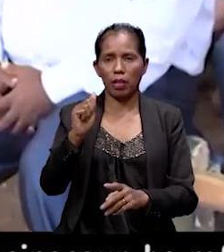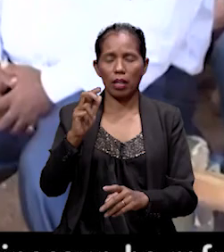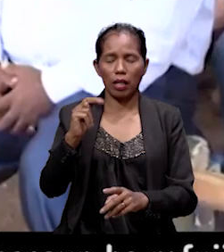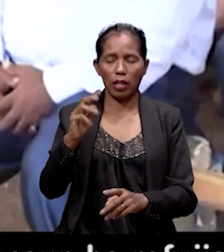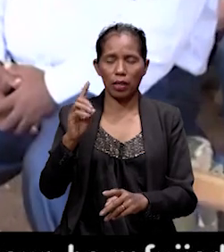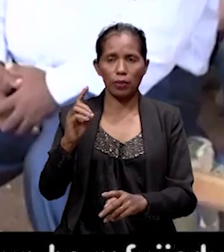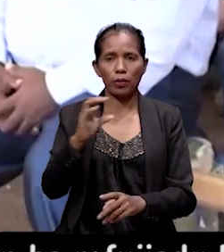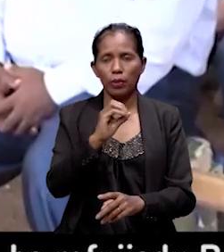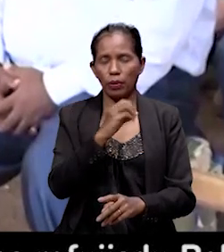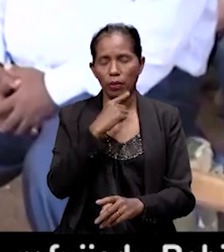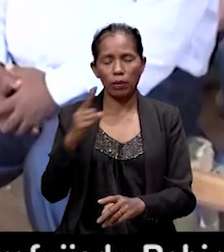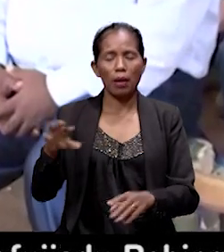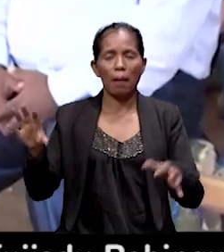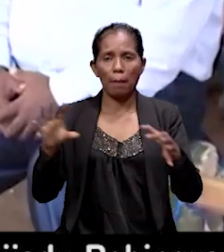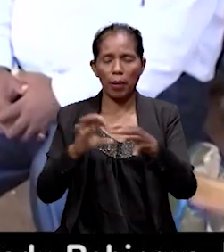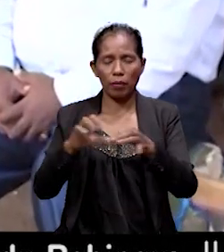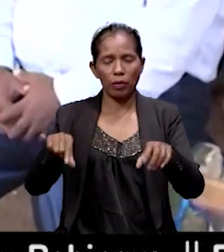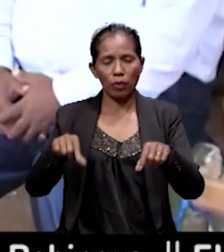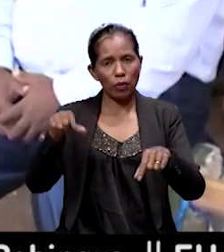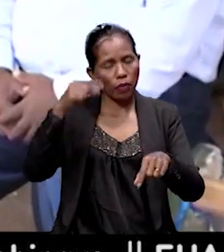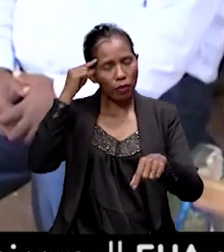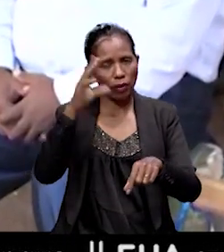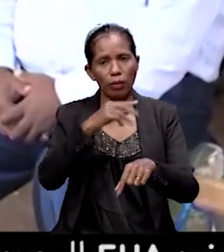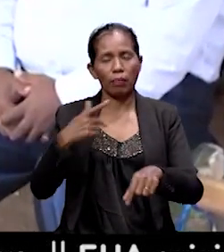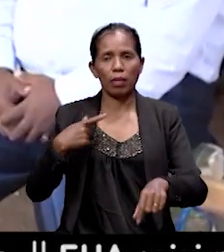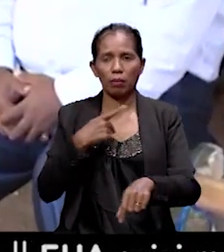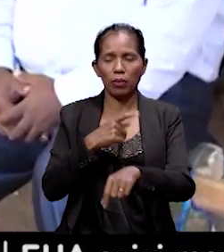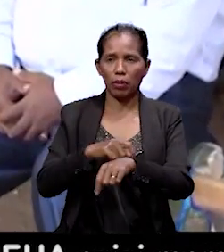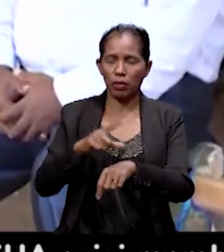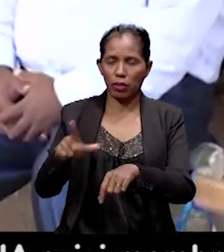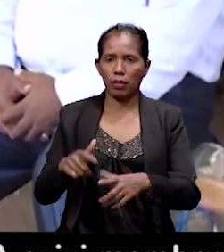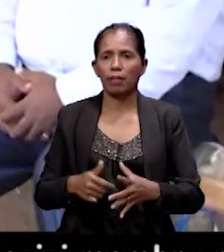governo no parlamento nacional Balum na plan sever Justiniano Nano GMN.